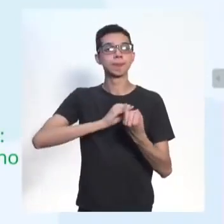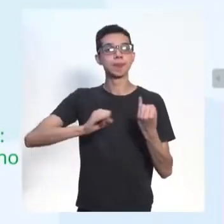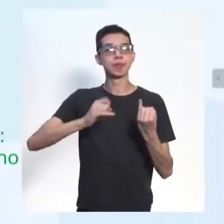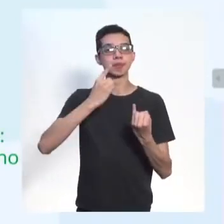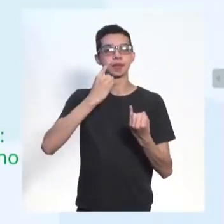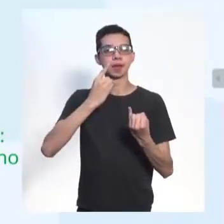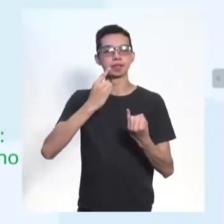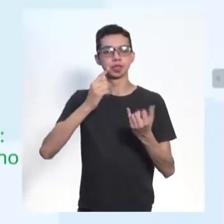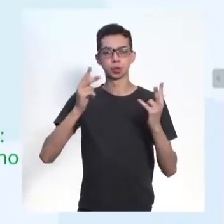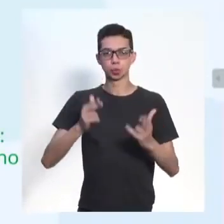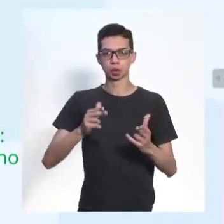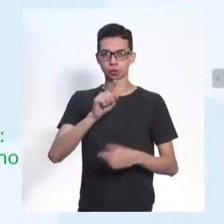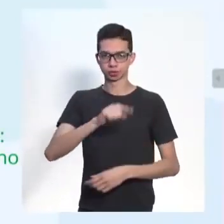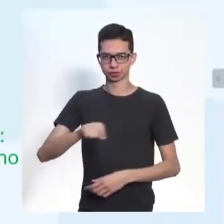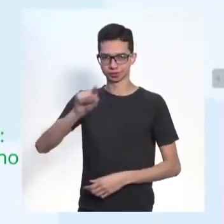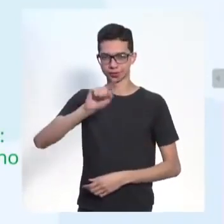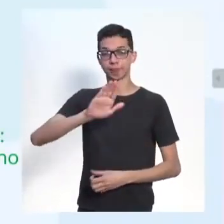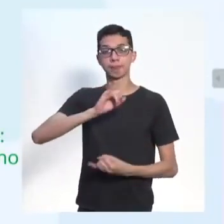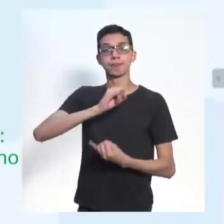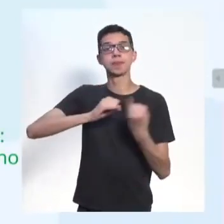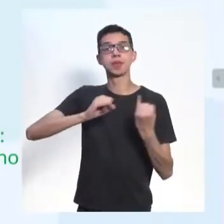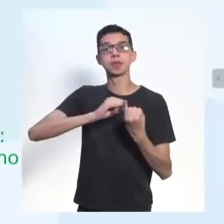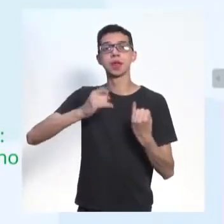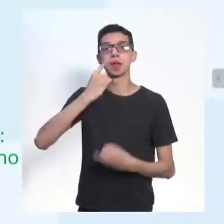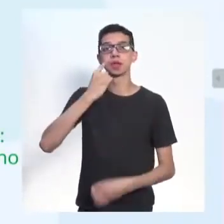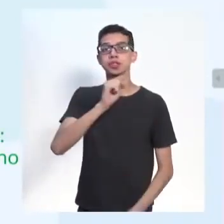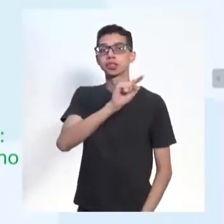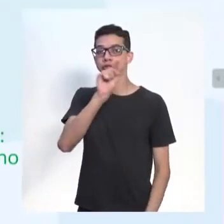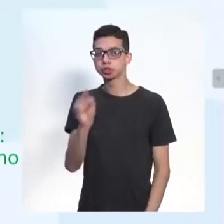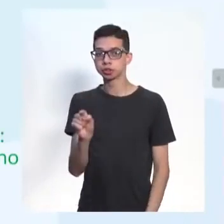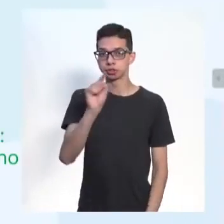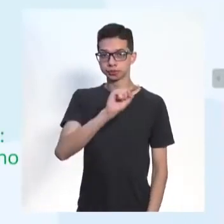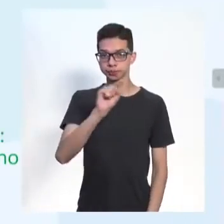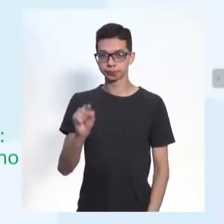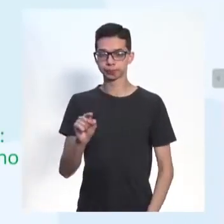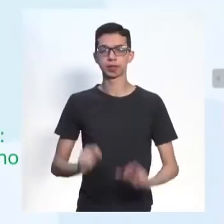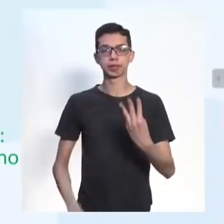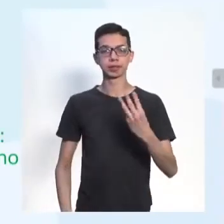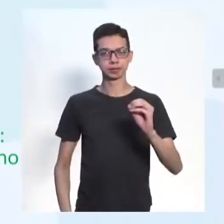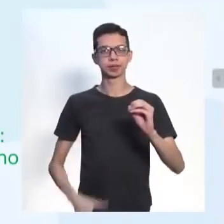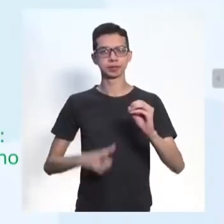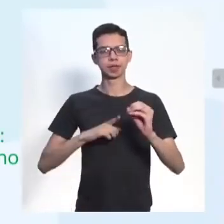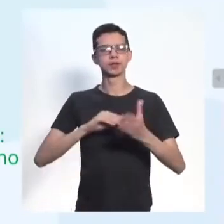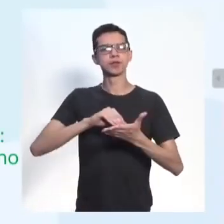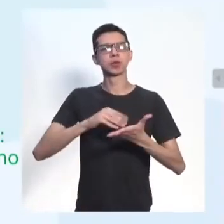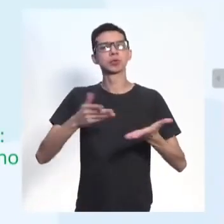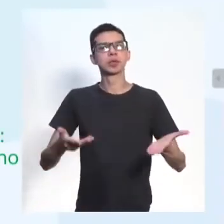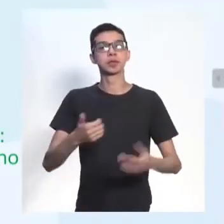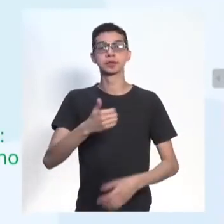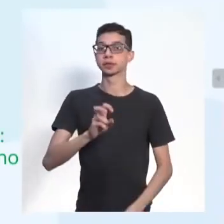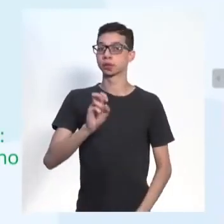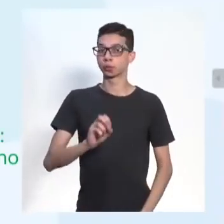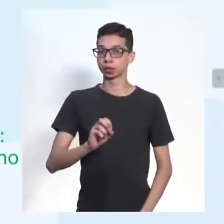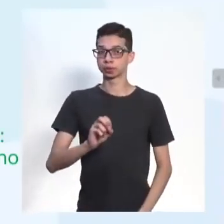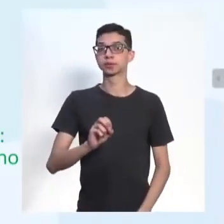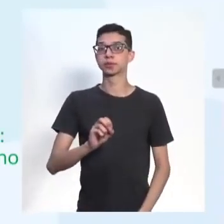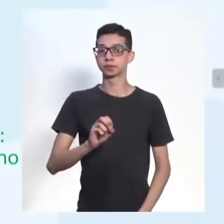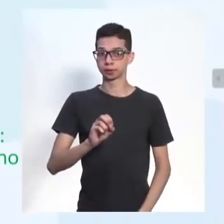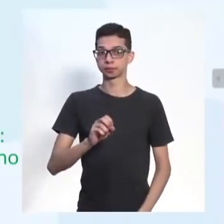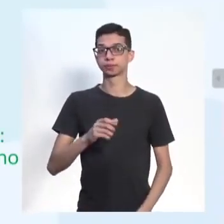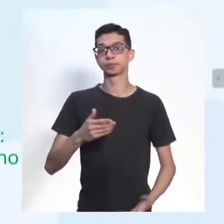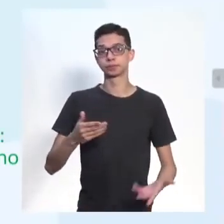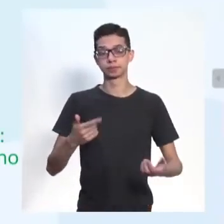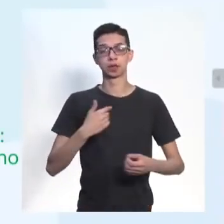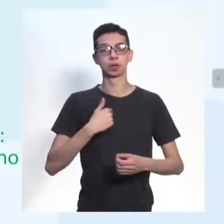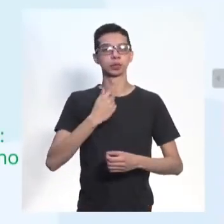circunferência. Eu tenho 30. Falta quanto? Falta 150 também, né, Ale? São várias formas que eu posso